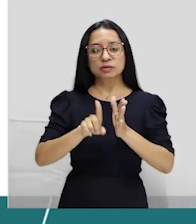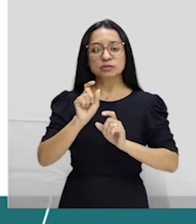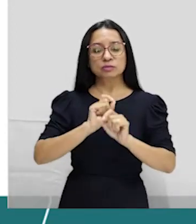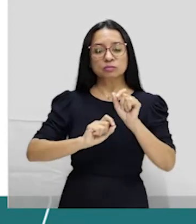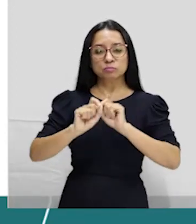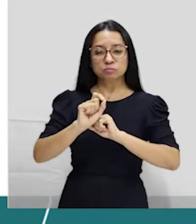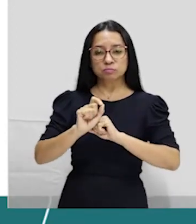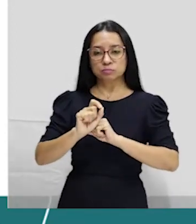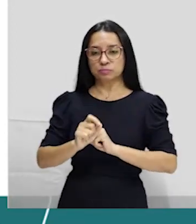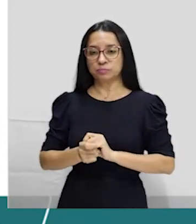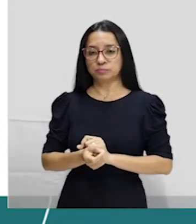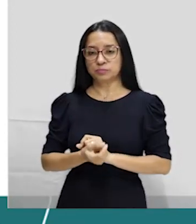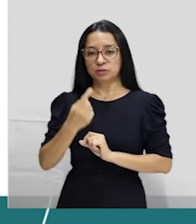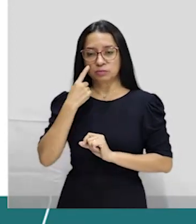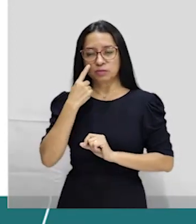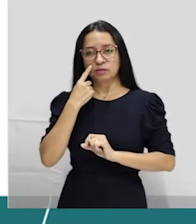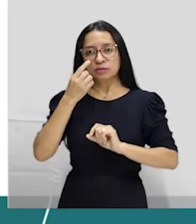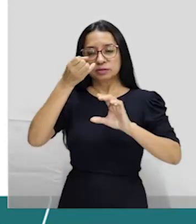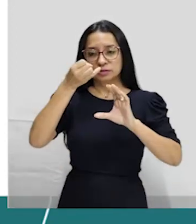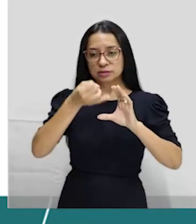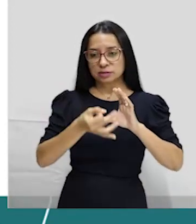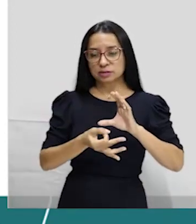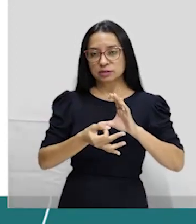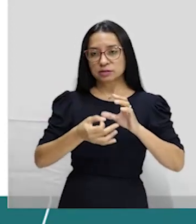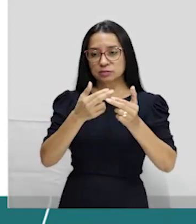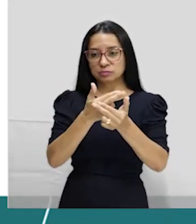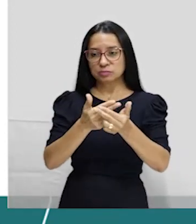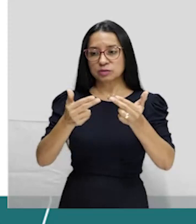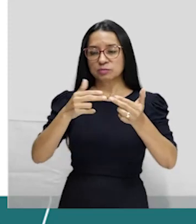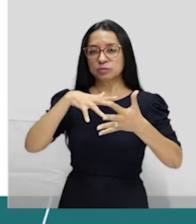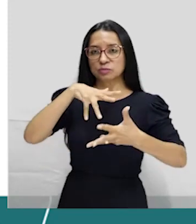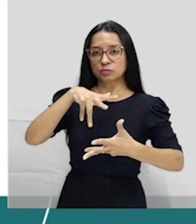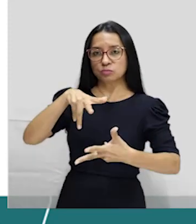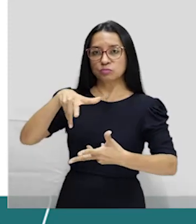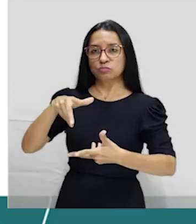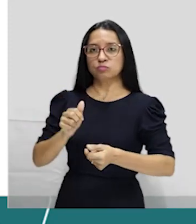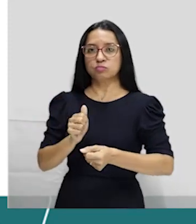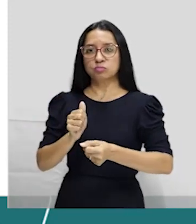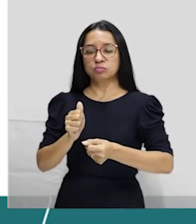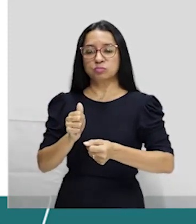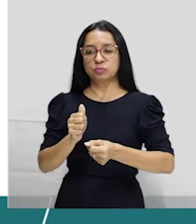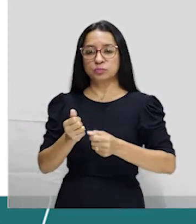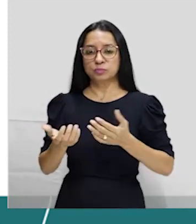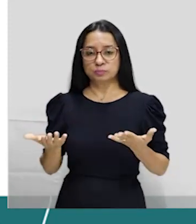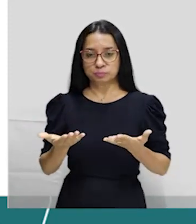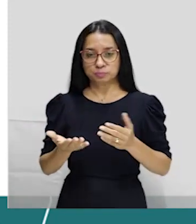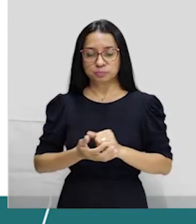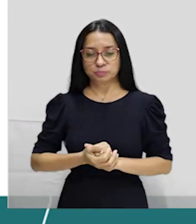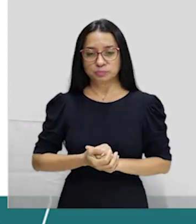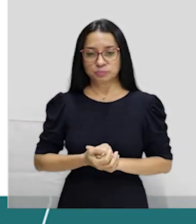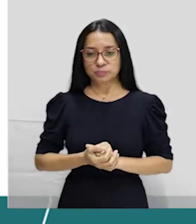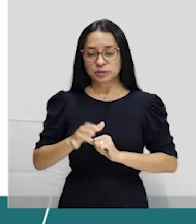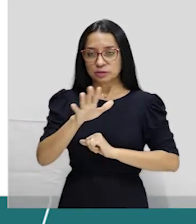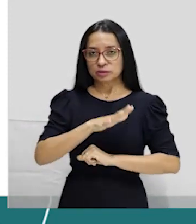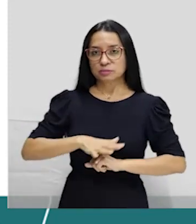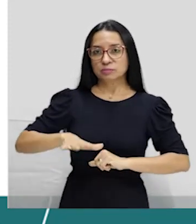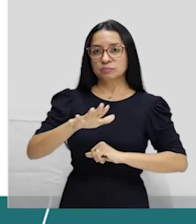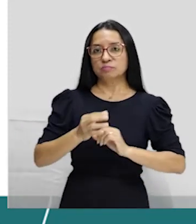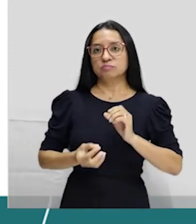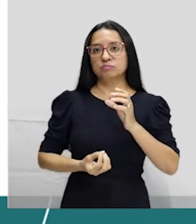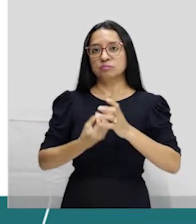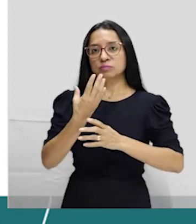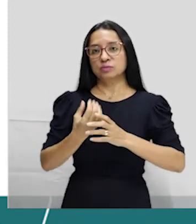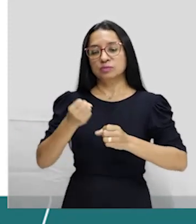né? Analisando as características e elementos do mundo contemporâneo, a espacialização da produção